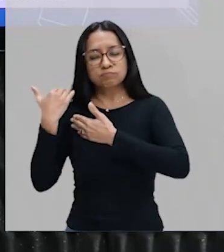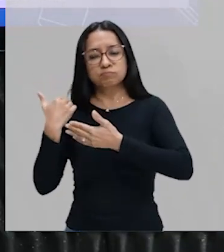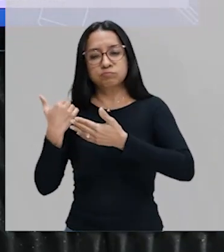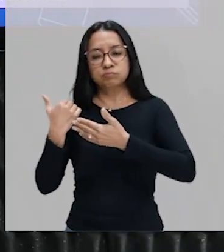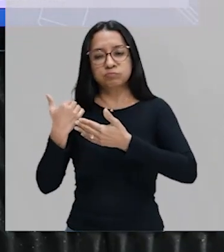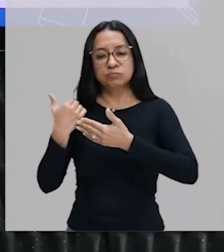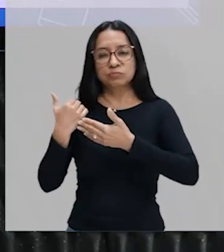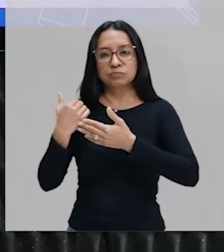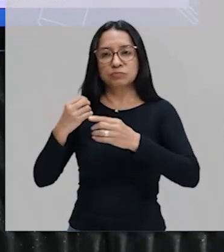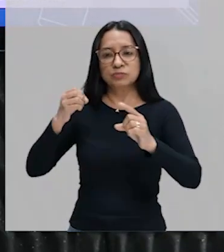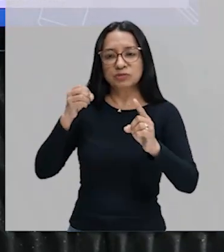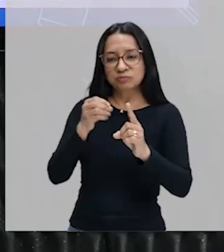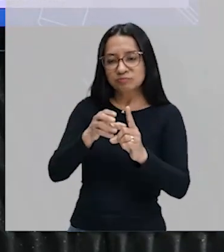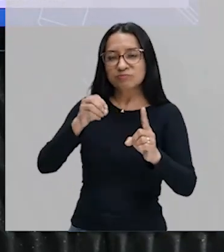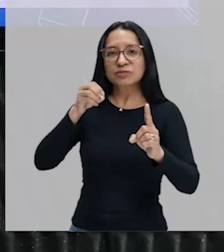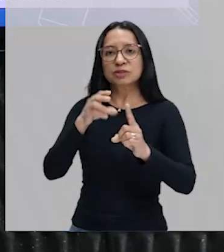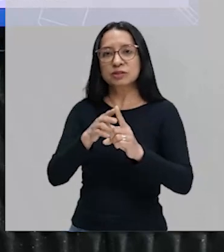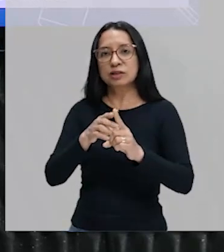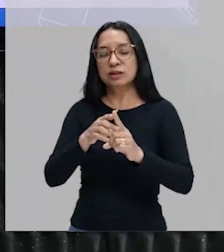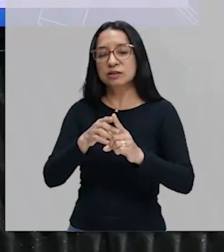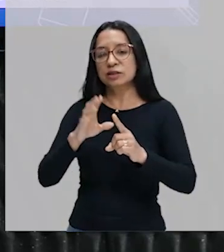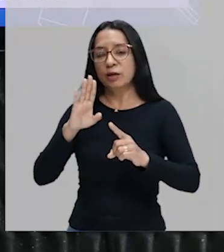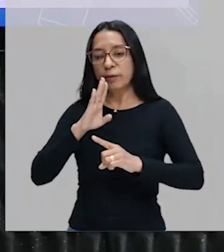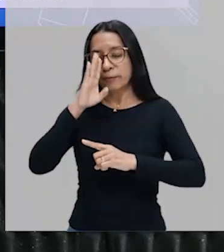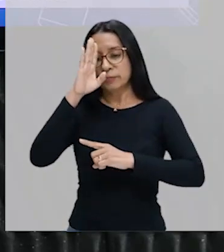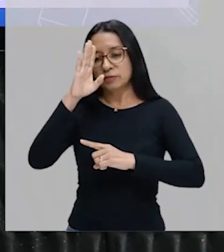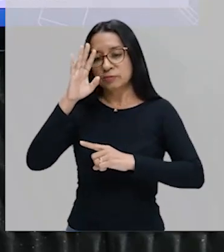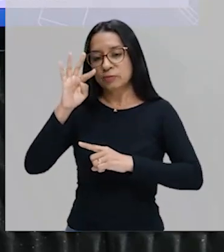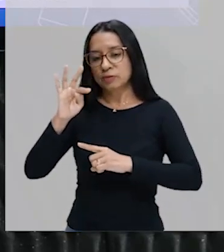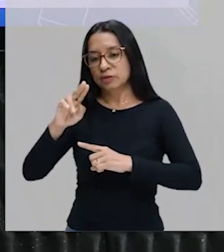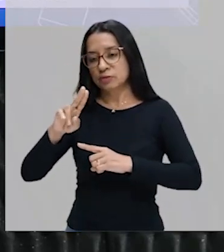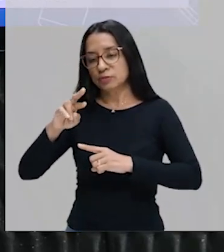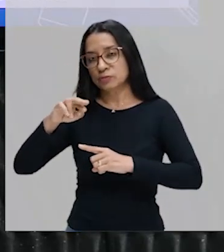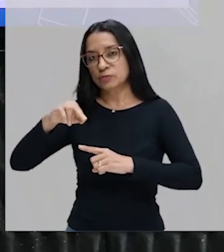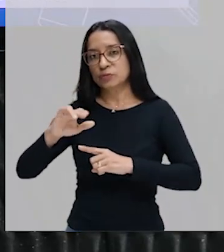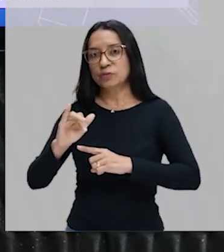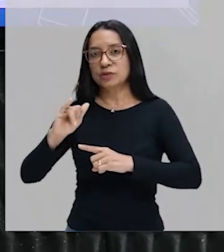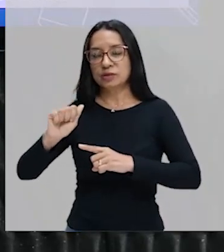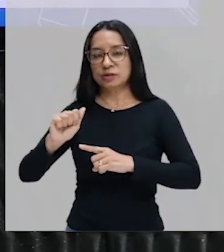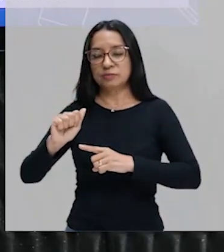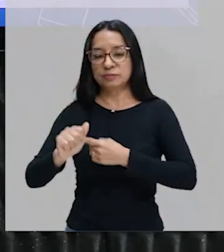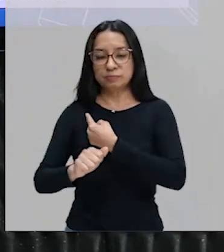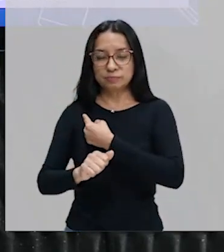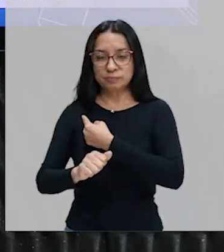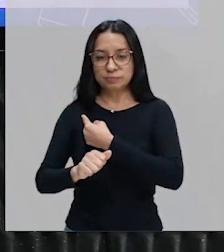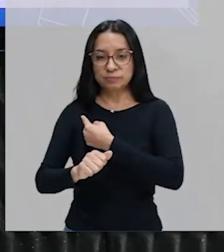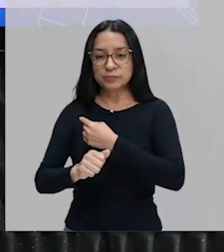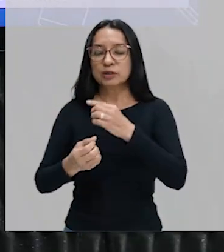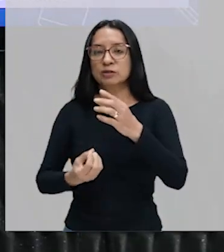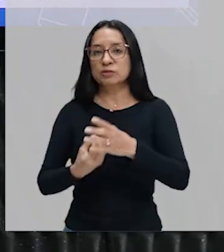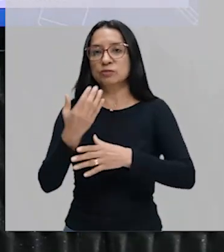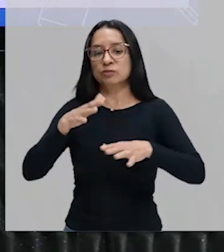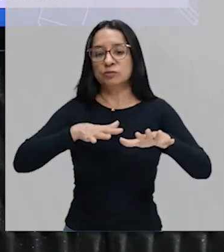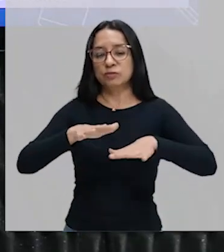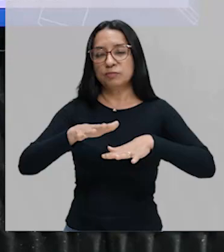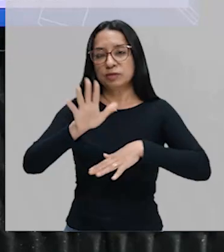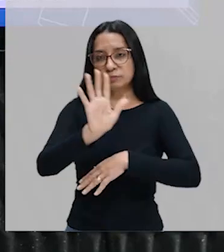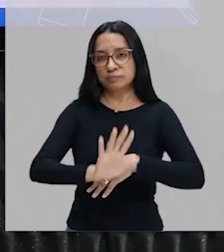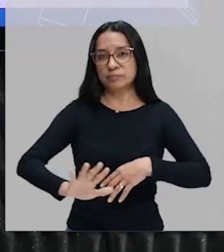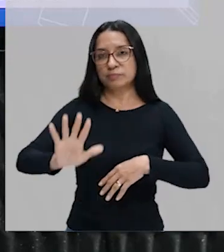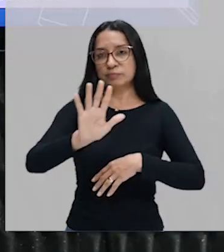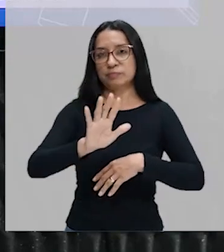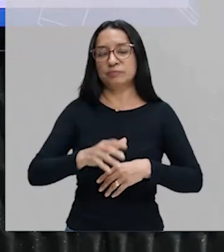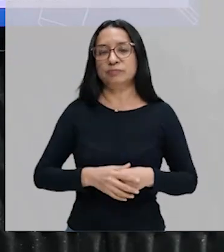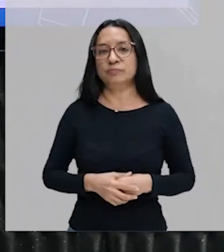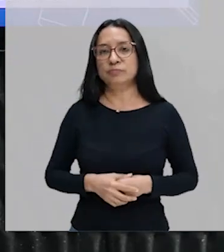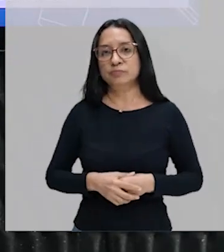exemplo, de ataques, principalmente da Turquia, onde se concentra a maior parte da população curda, beleza? Então aí surge um movimento nacionalista.